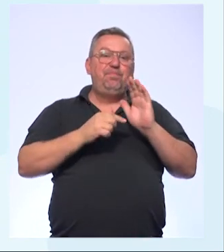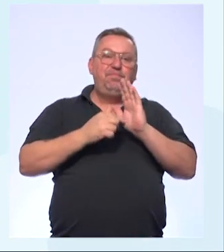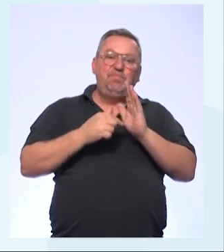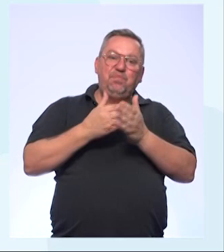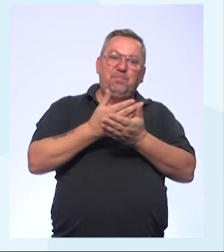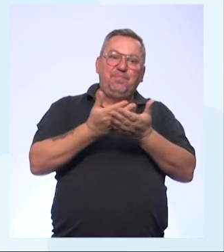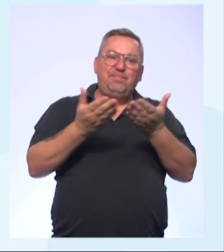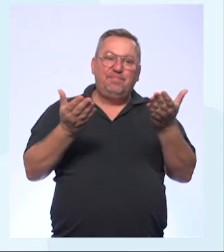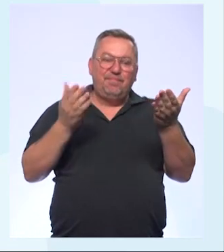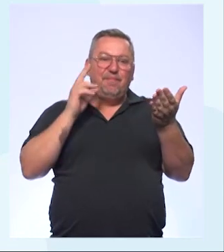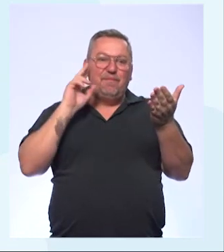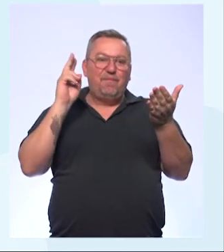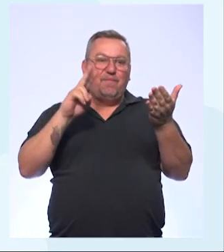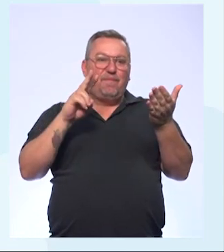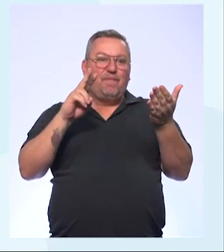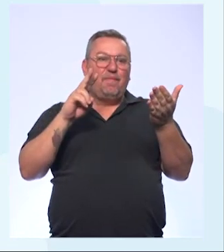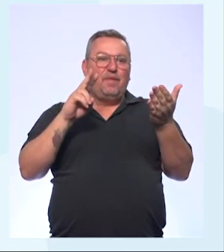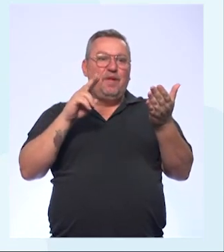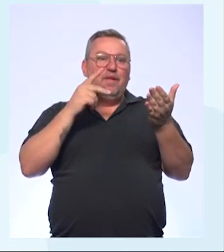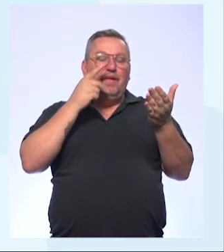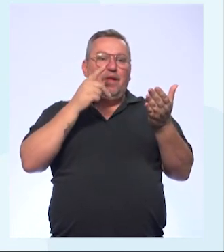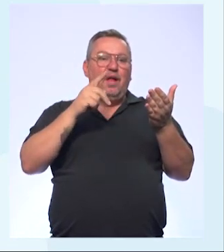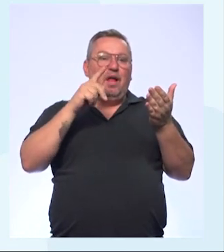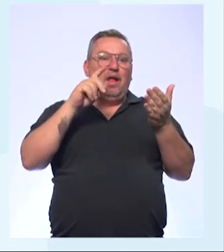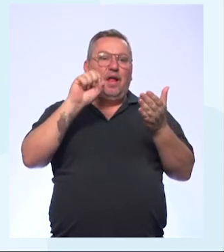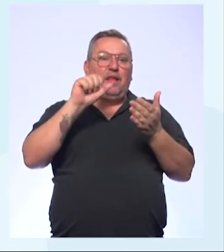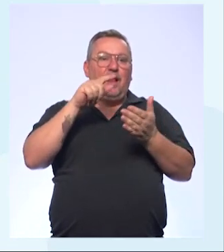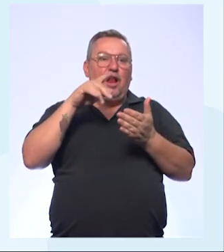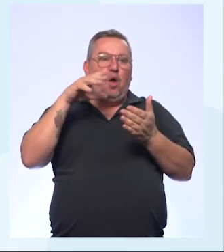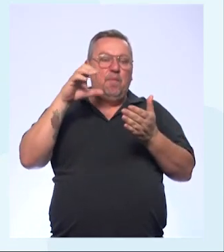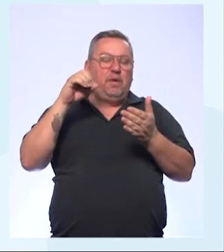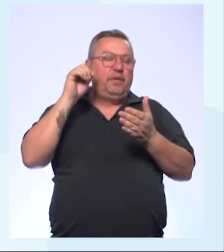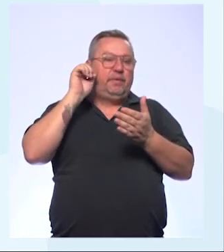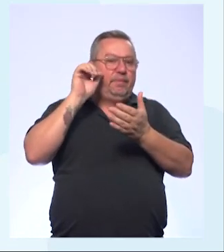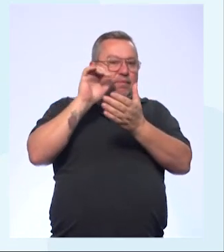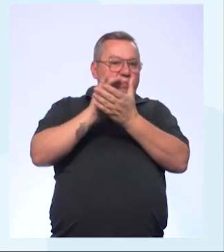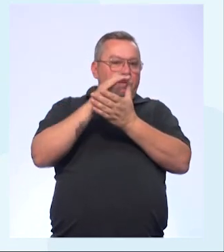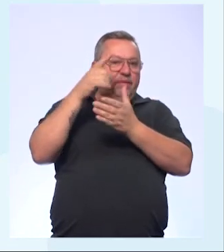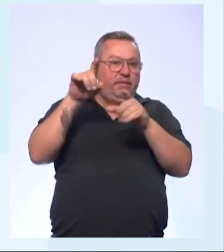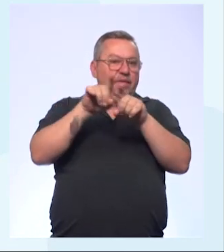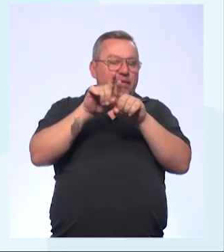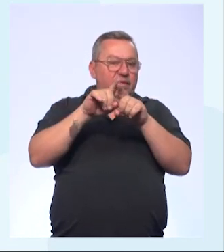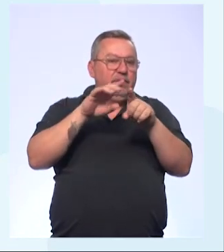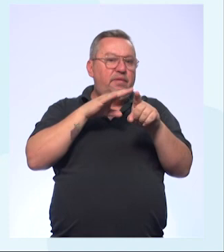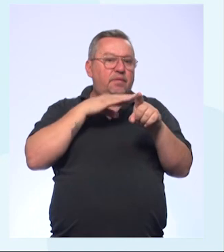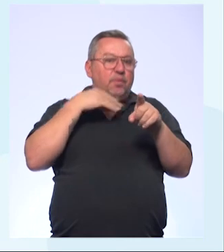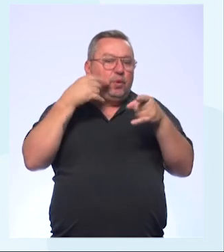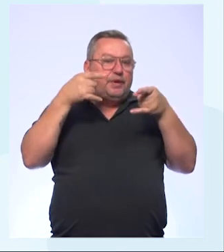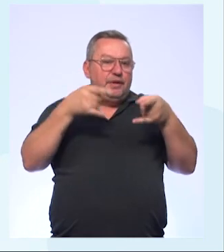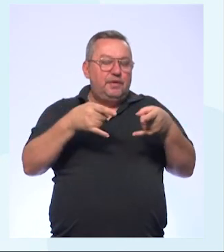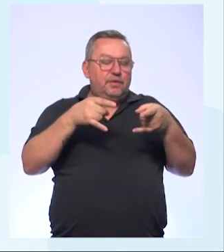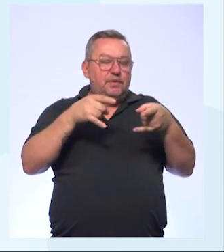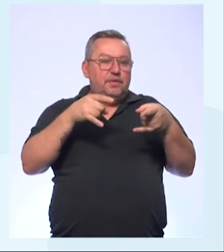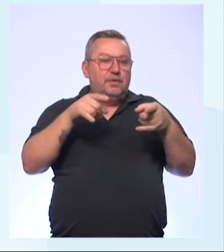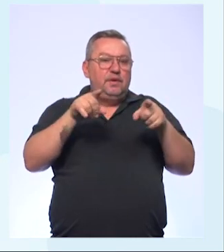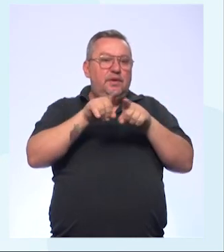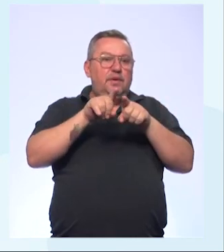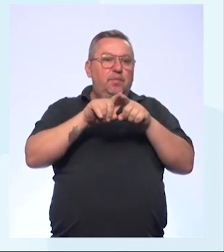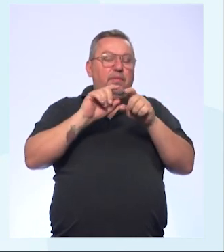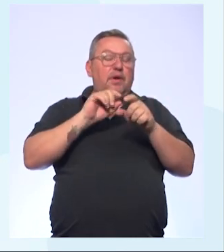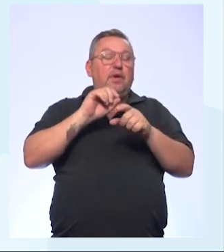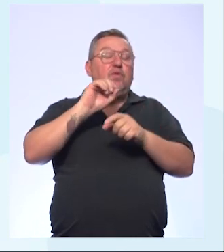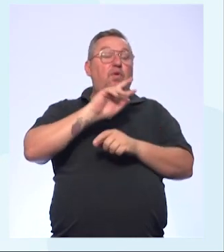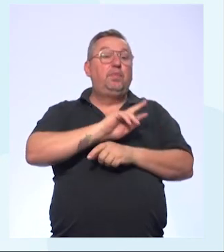estão vendo dos hebreus é de Salomão e sua esposa Betseba, ali no leito de morte de Salomão. E sobre os